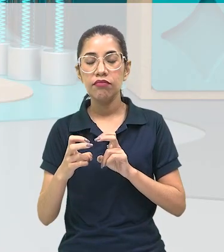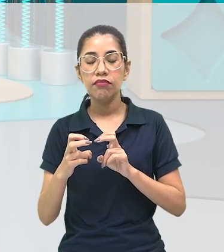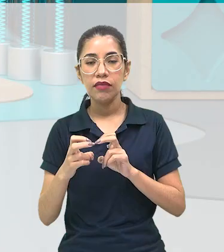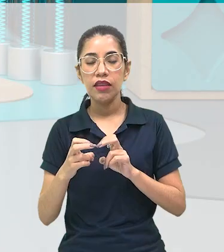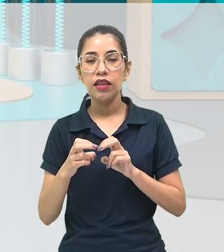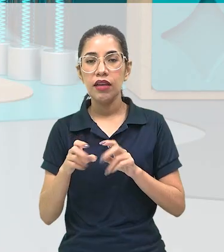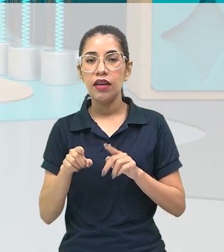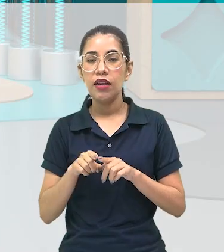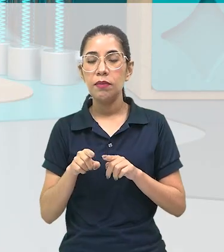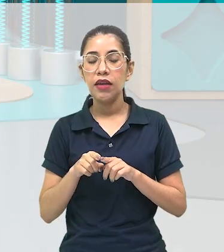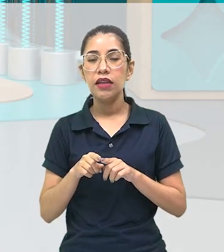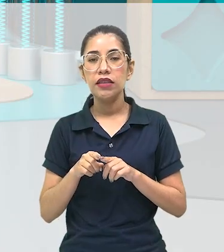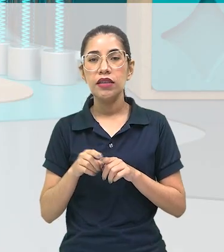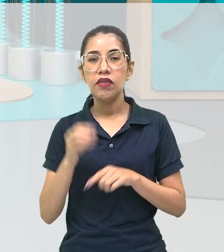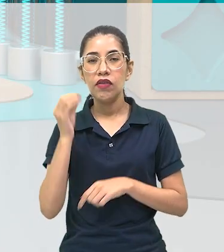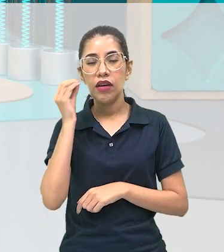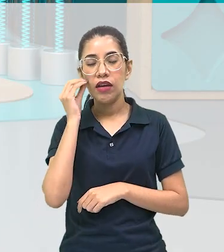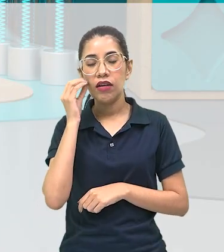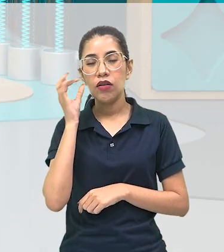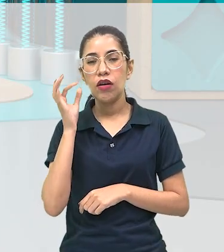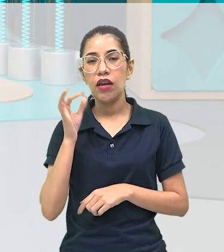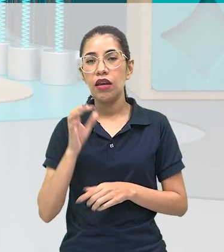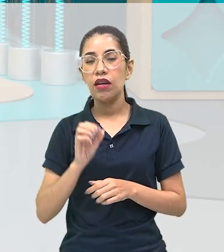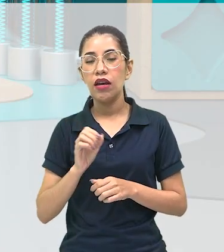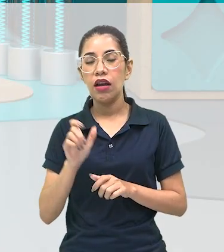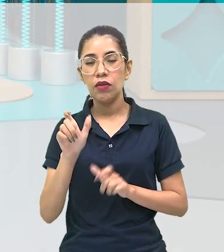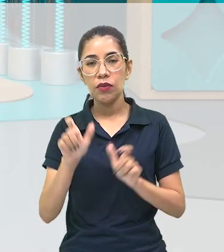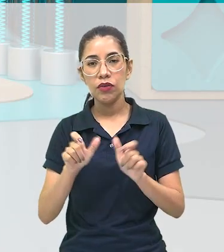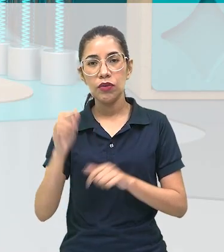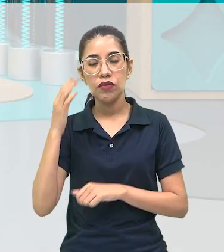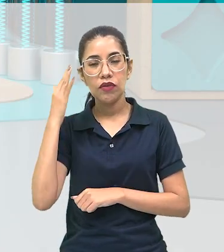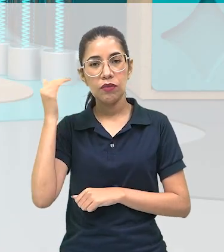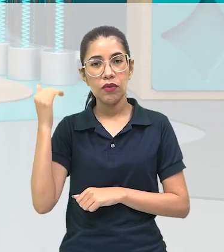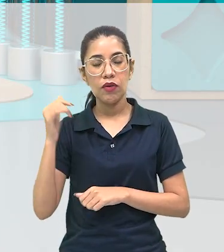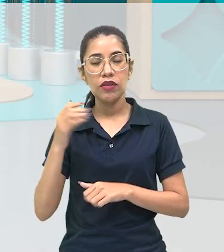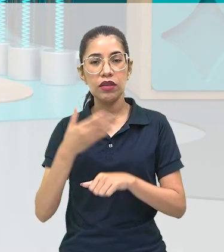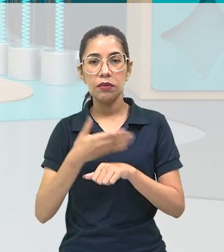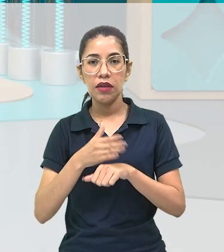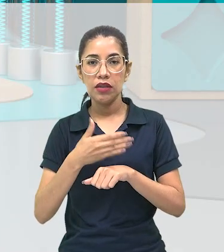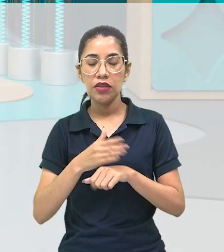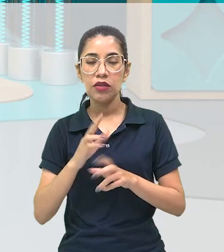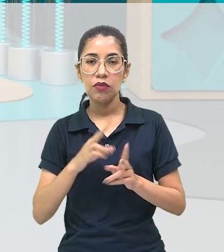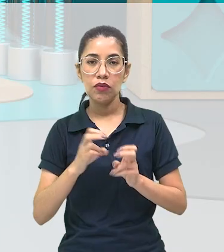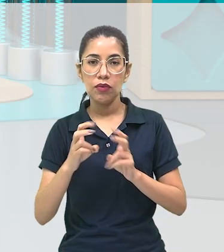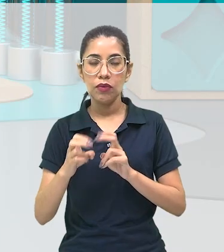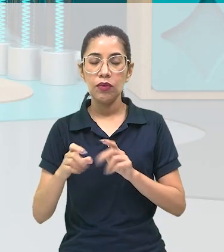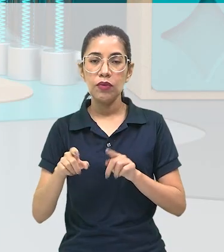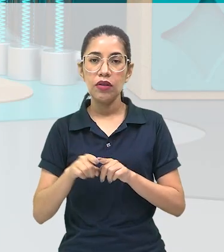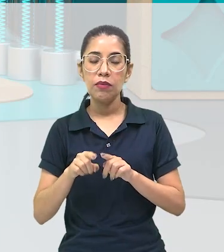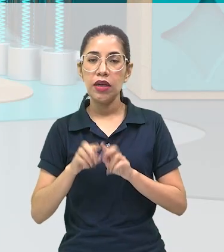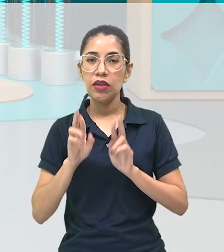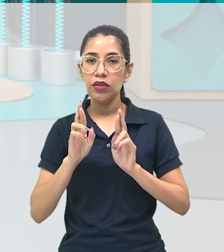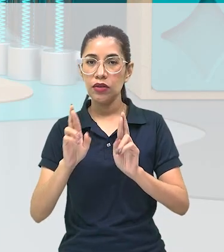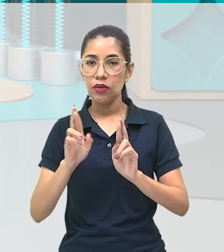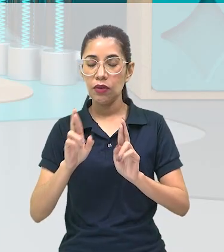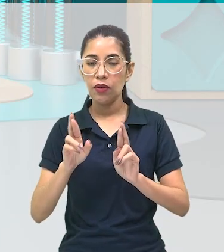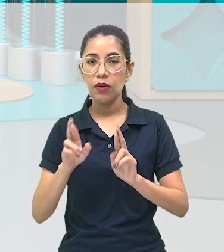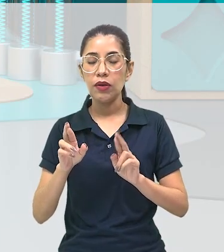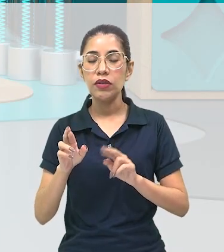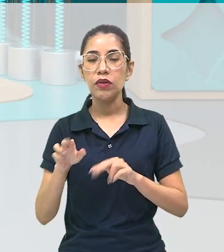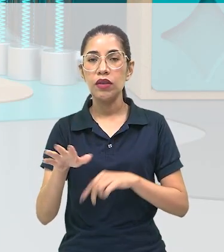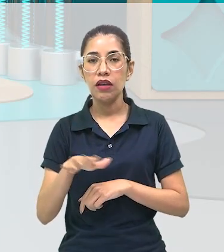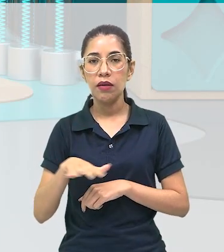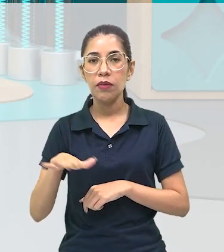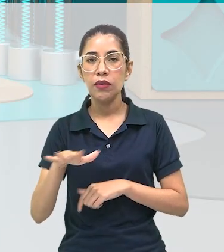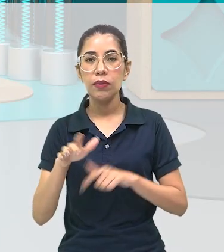eles acompanham os lutadores mais famosos, eles torcem pelos estábulos, eles vão